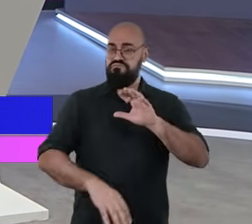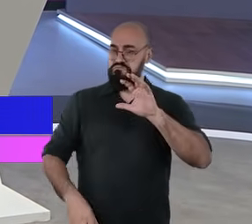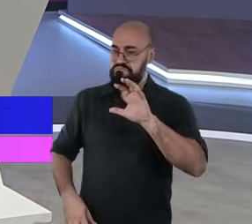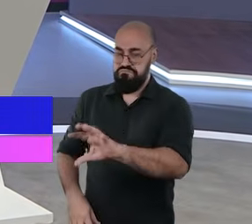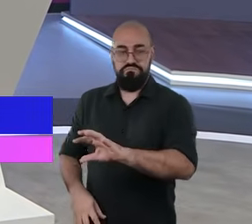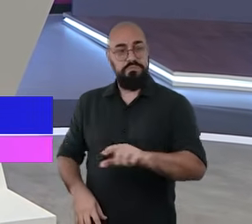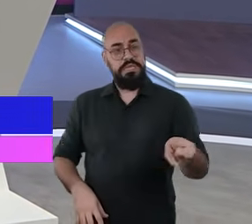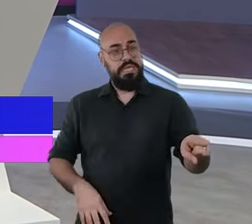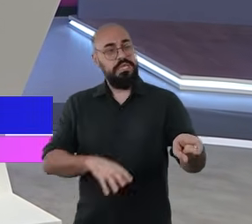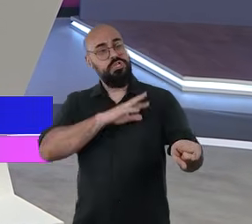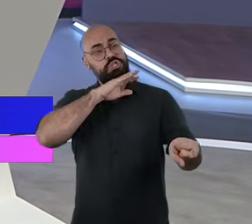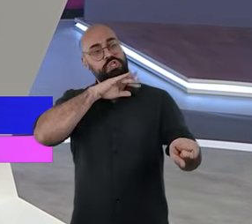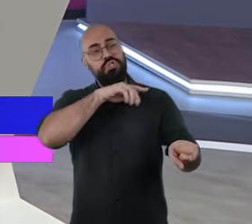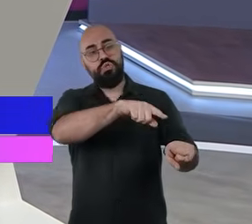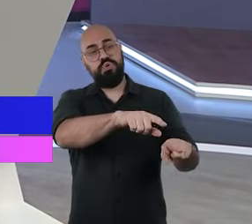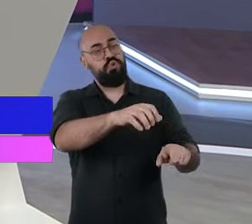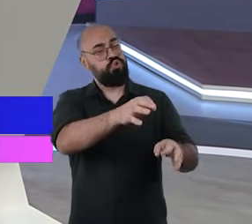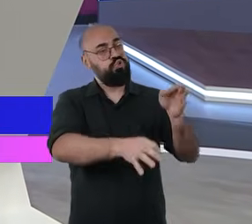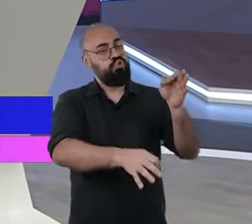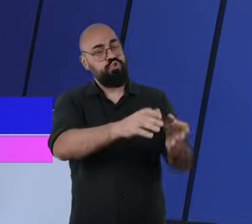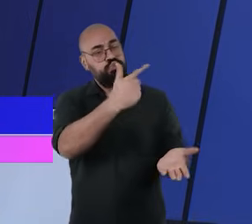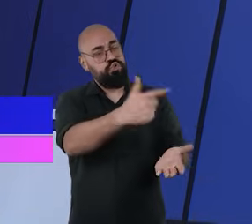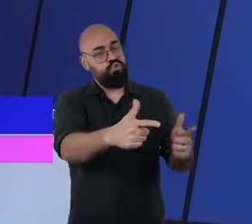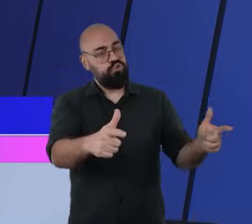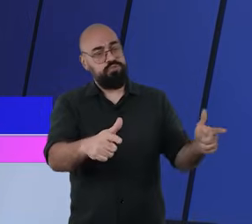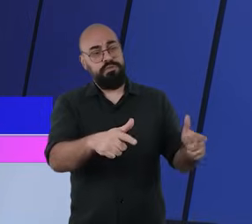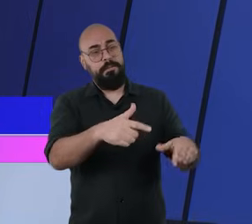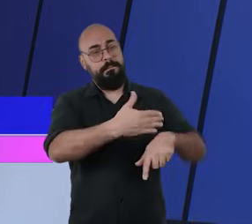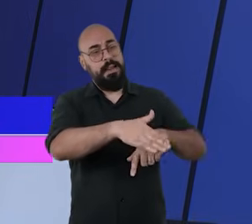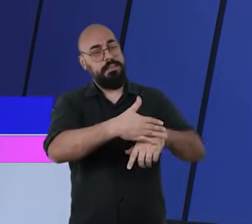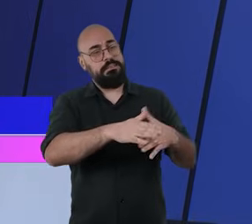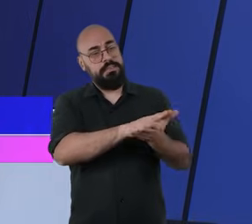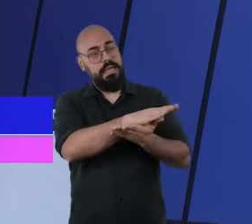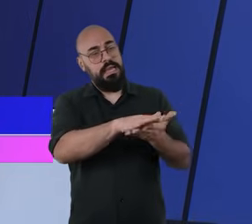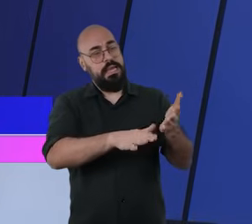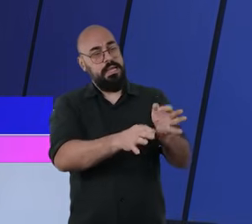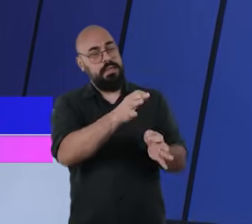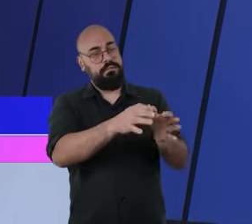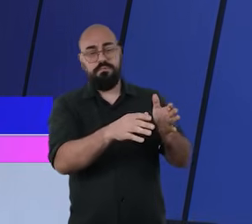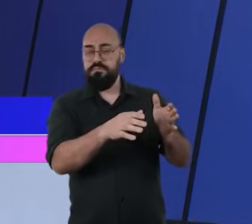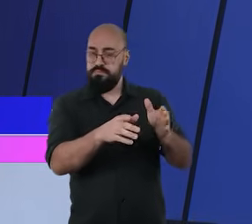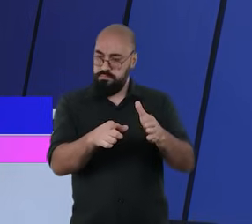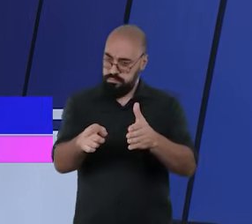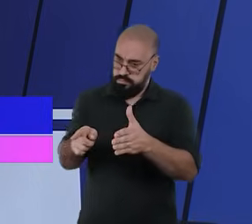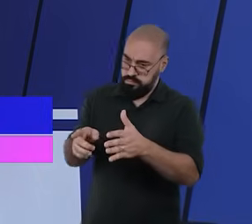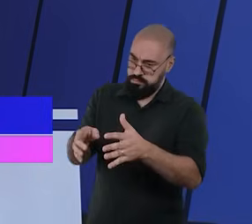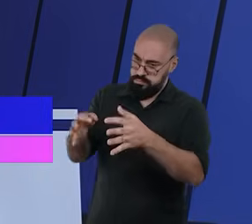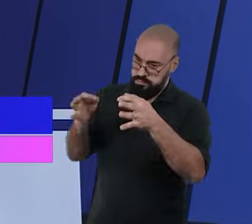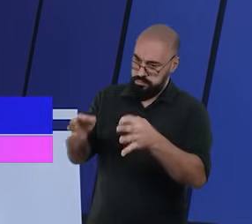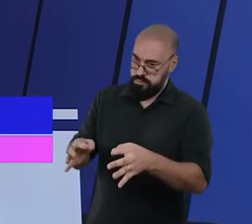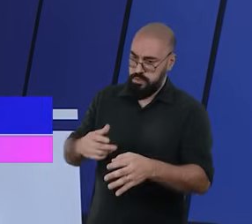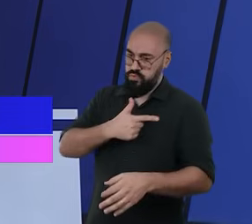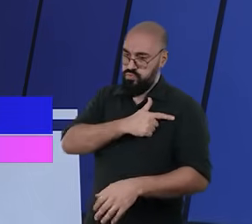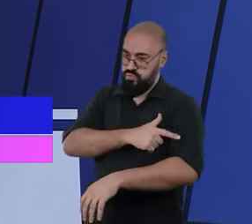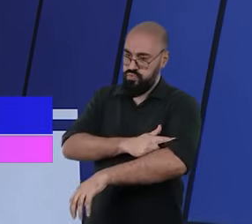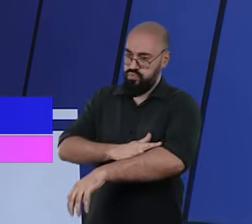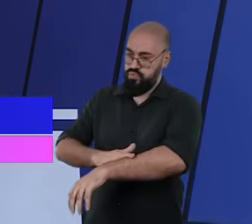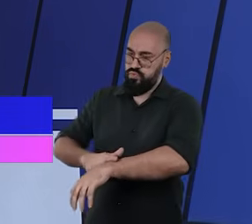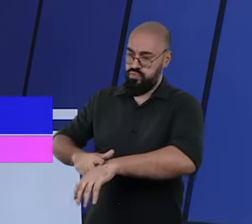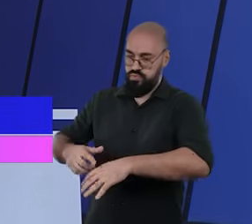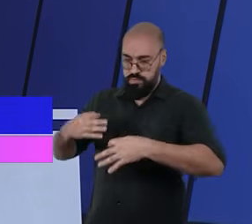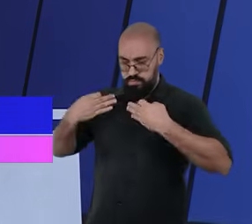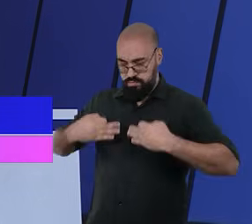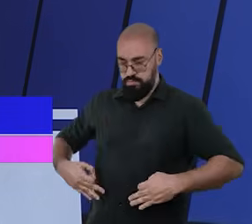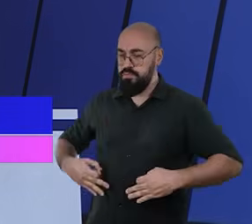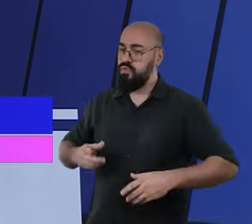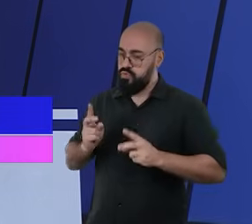o imundo ainda sendo imundo, o justo continue na prática da justiça e o santo continue a santificar-se. O verso bíblico está dizendo dos